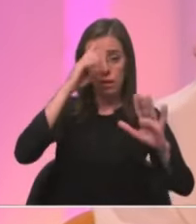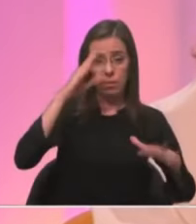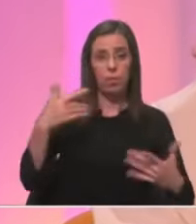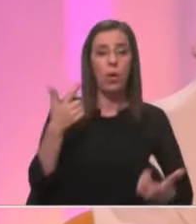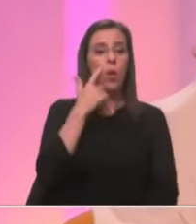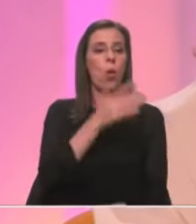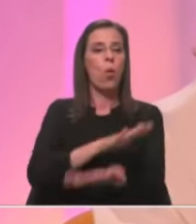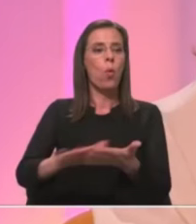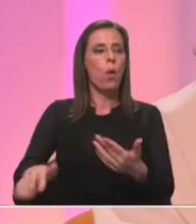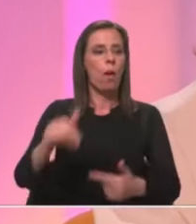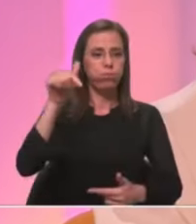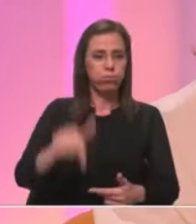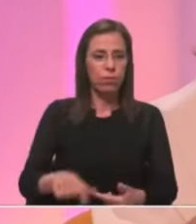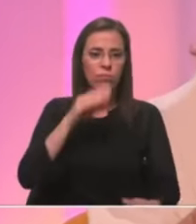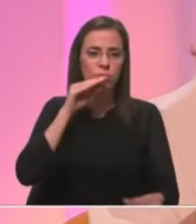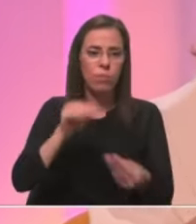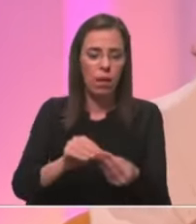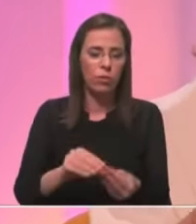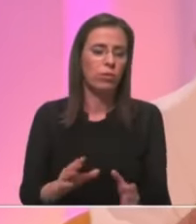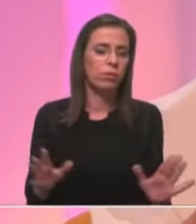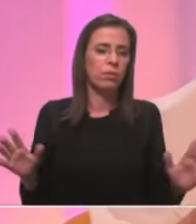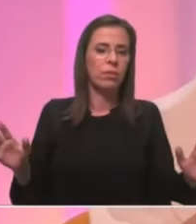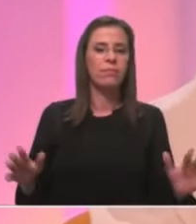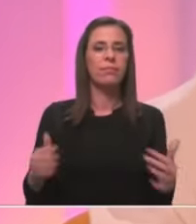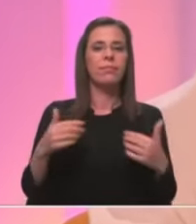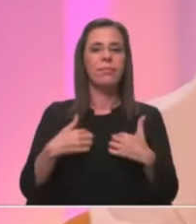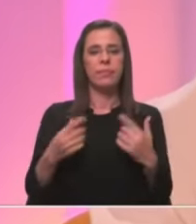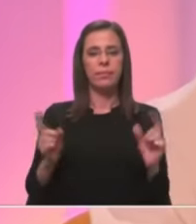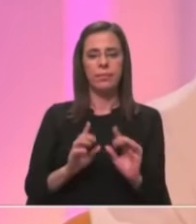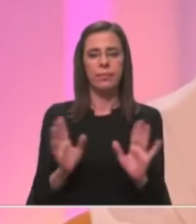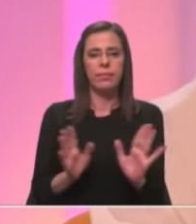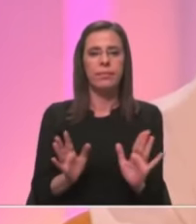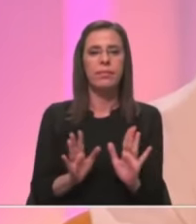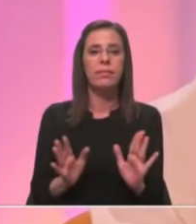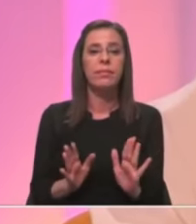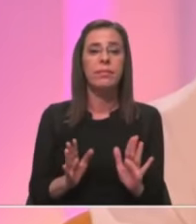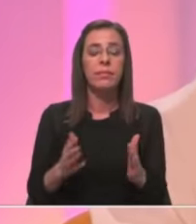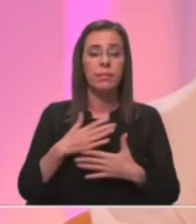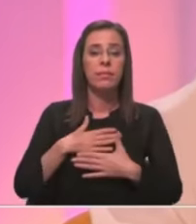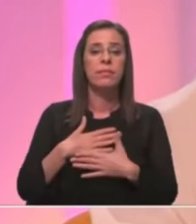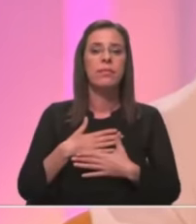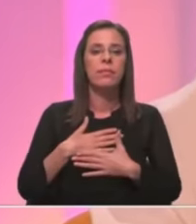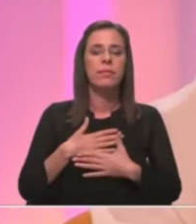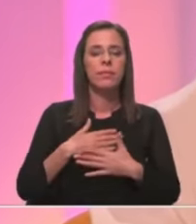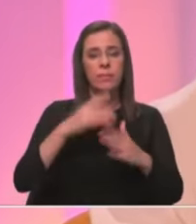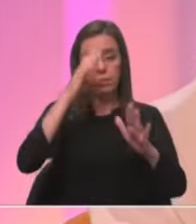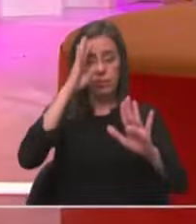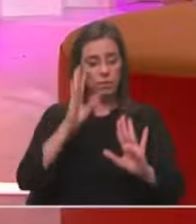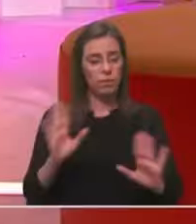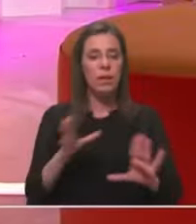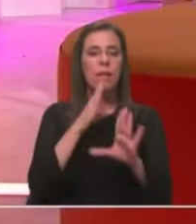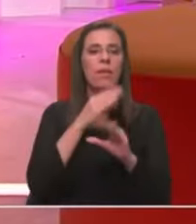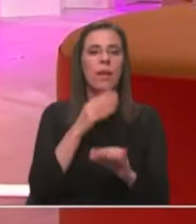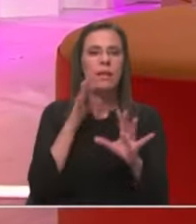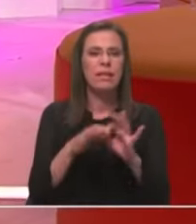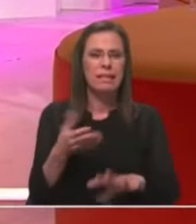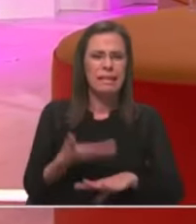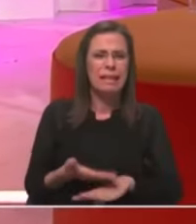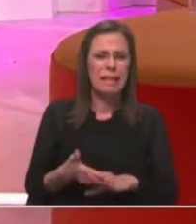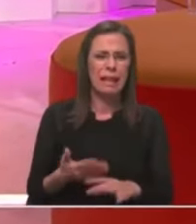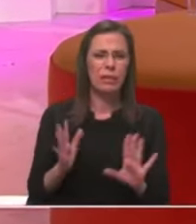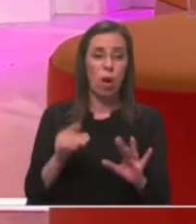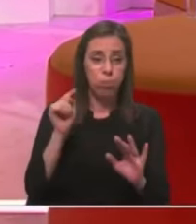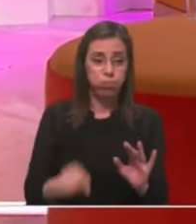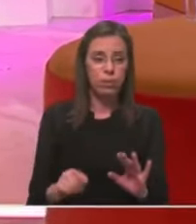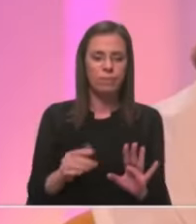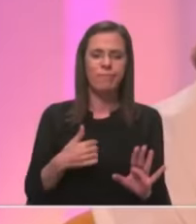conhecer uma pessoa e dar um um beijo na boca eh e para mim também é impensável conversas de sexo assim